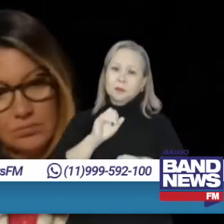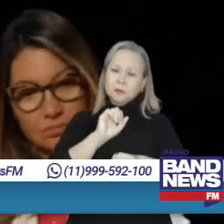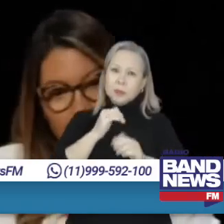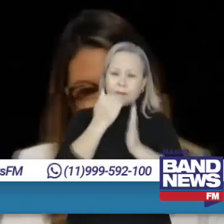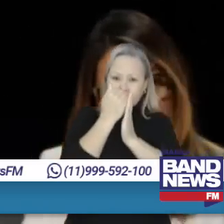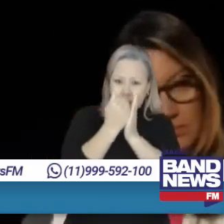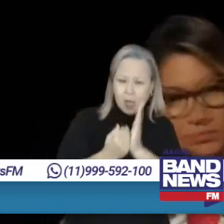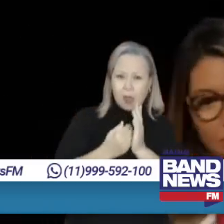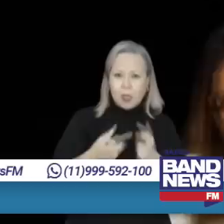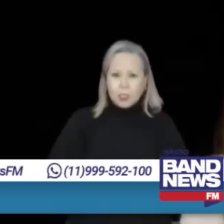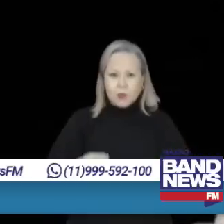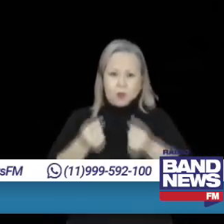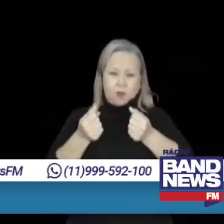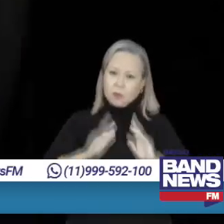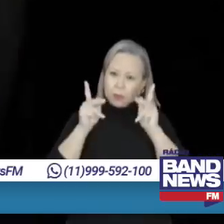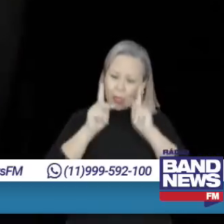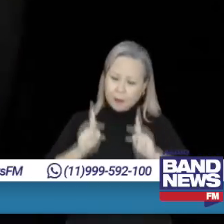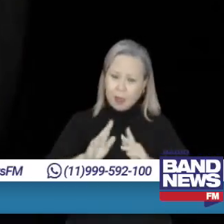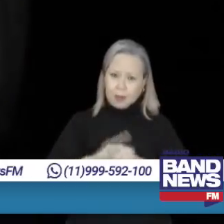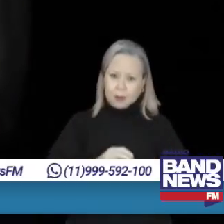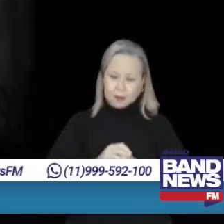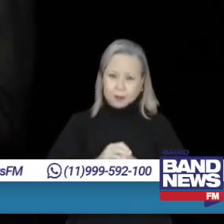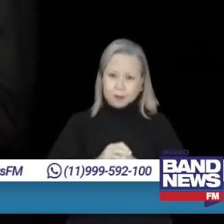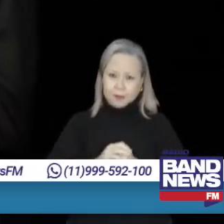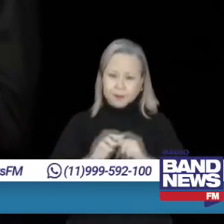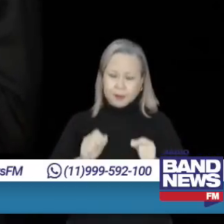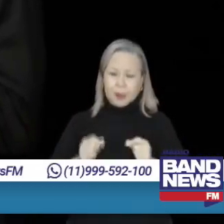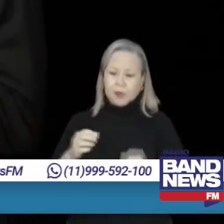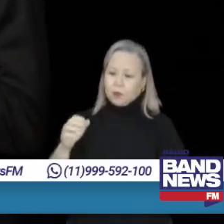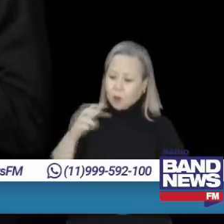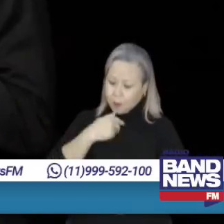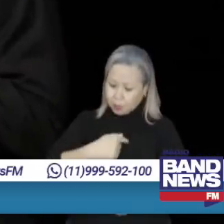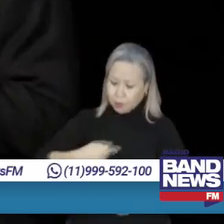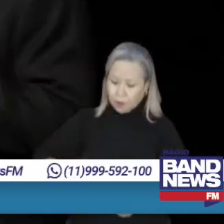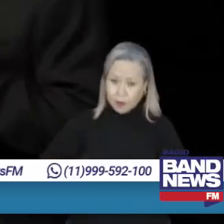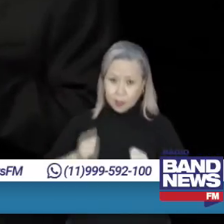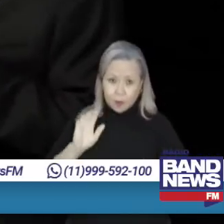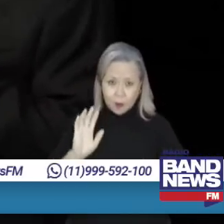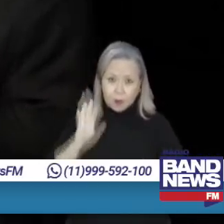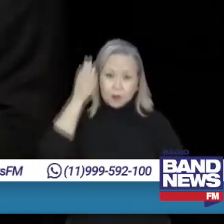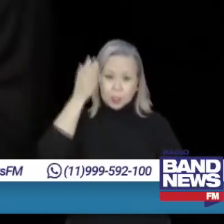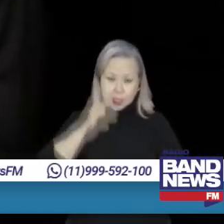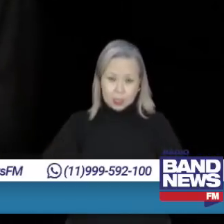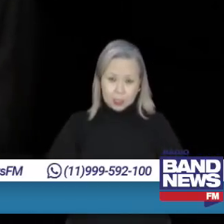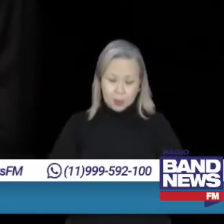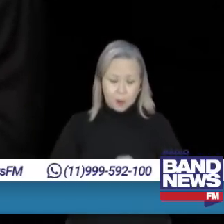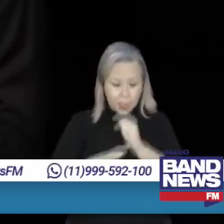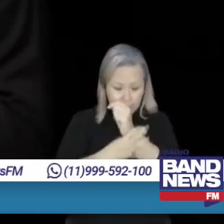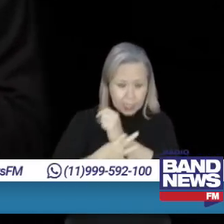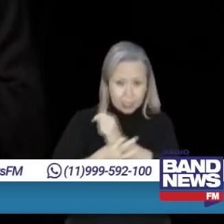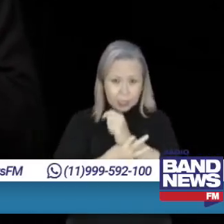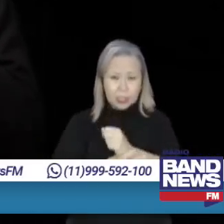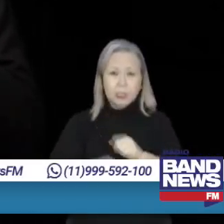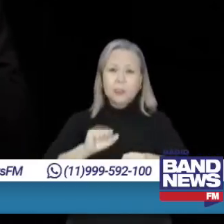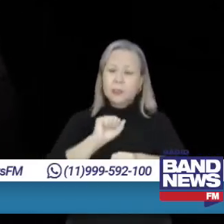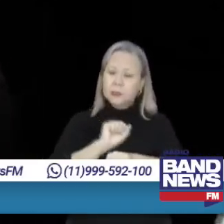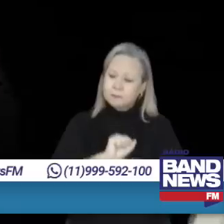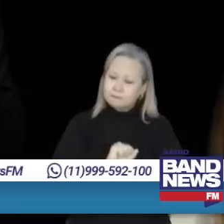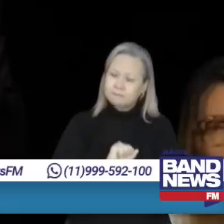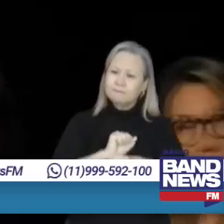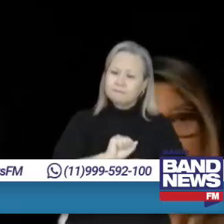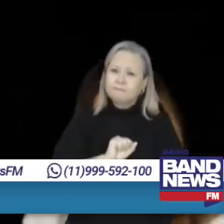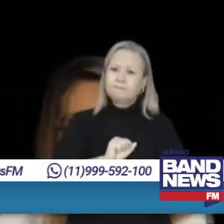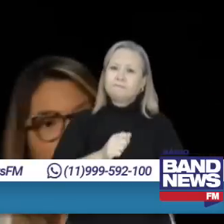Estabilidade. E somente o Estado é que pode tomar as decisões de garantir a estabilidade política, a